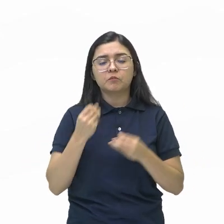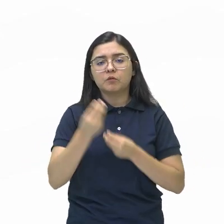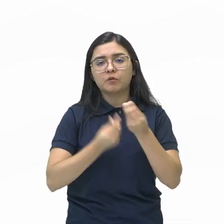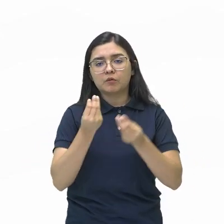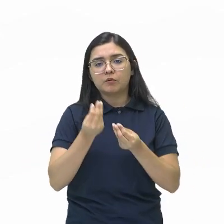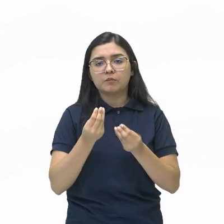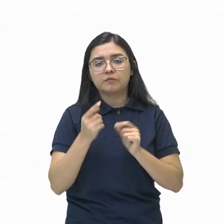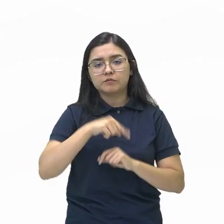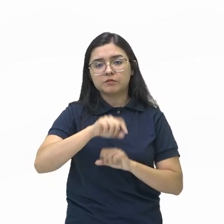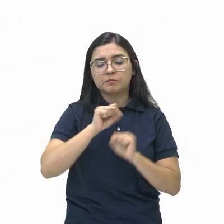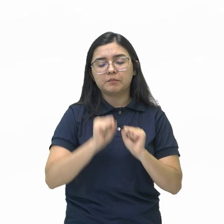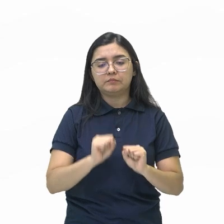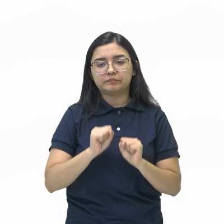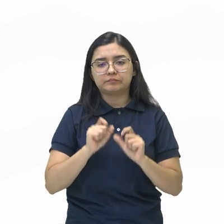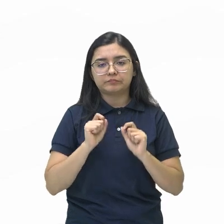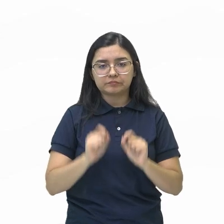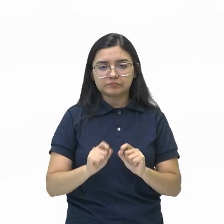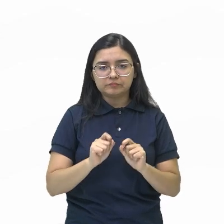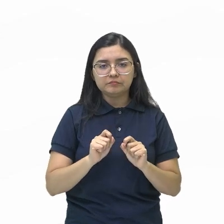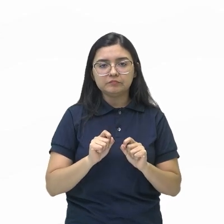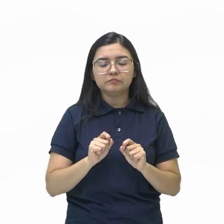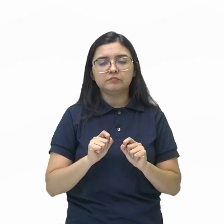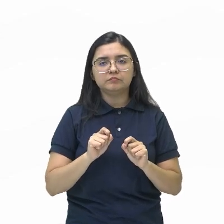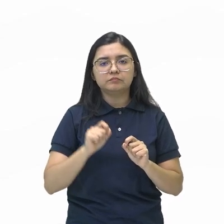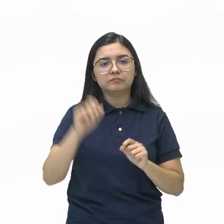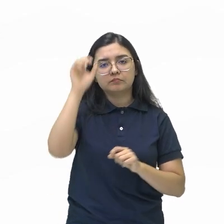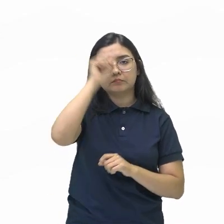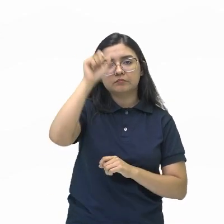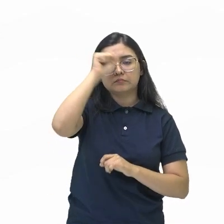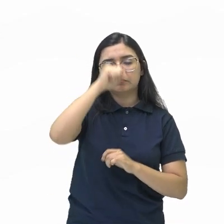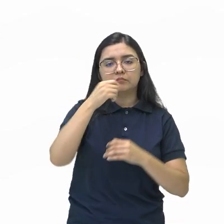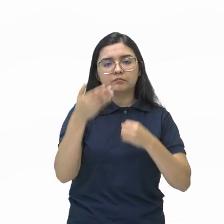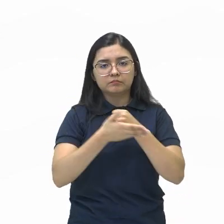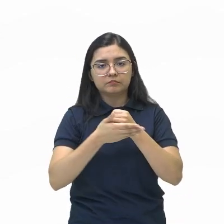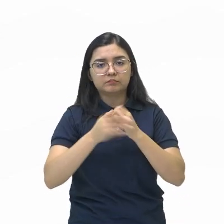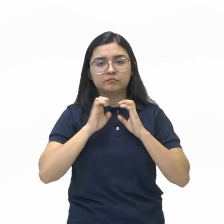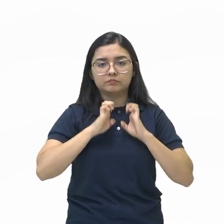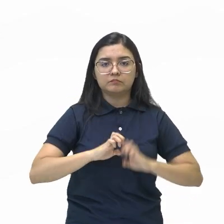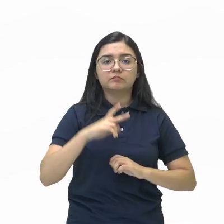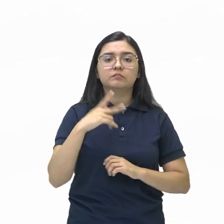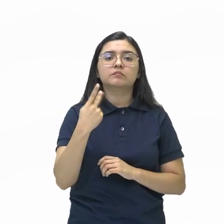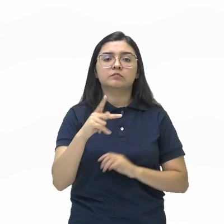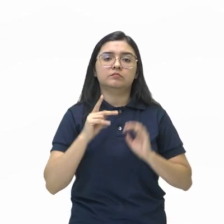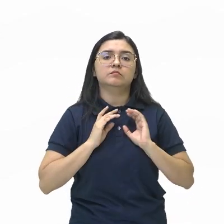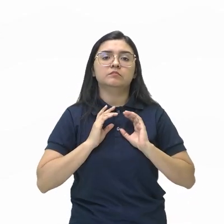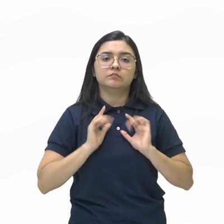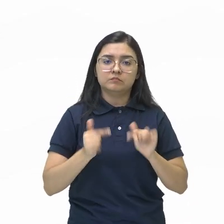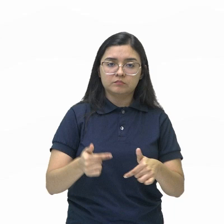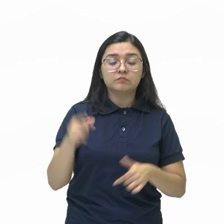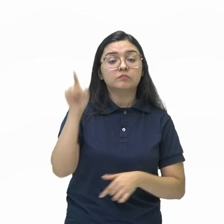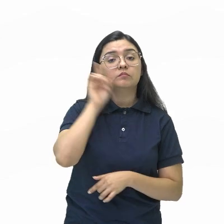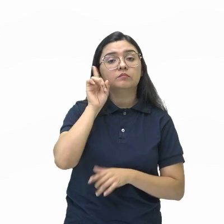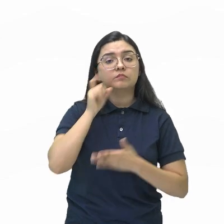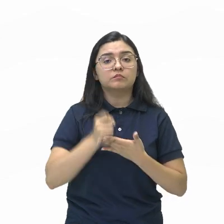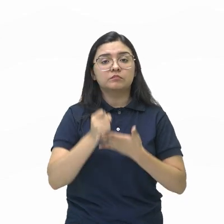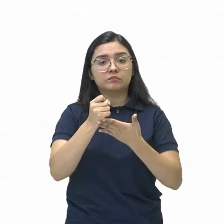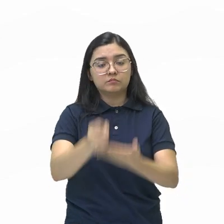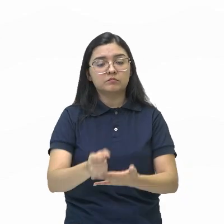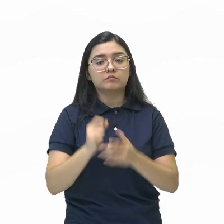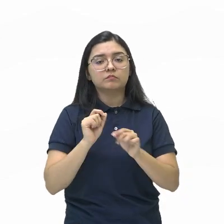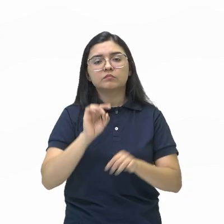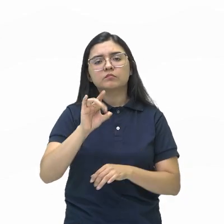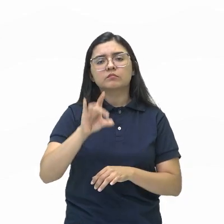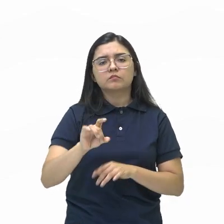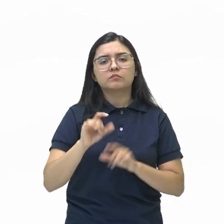como podem incorporar princípios éticos em suas ações diárias, contribuindo